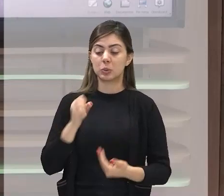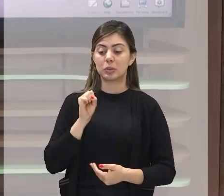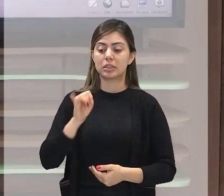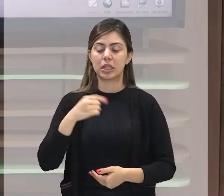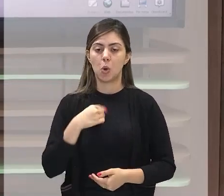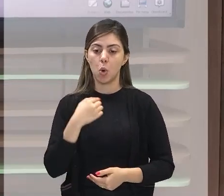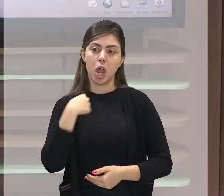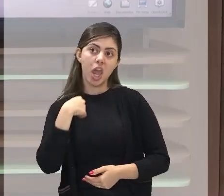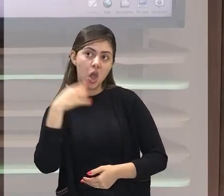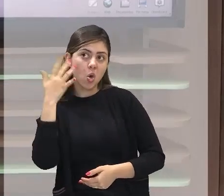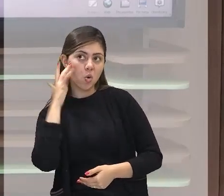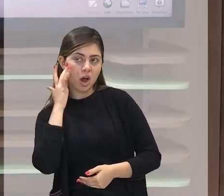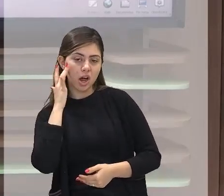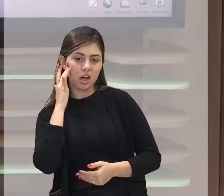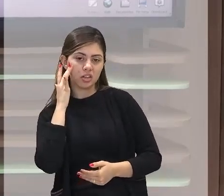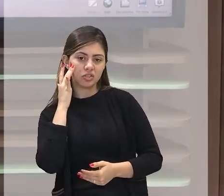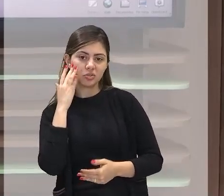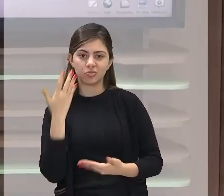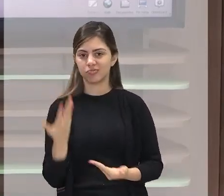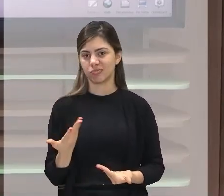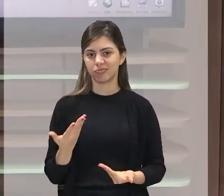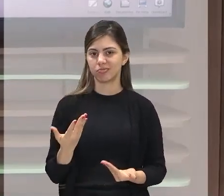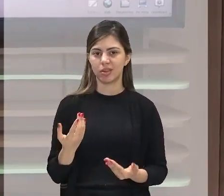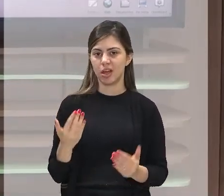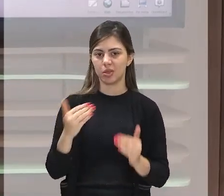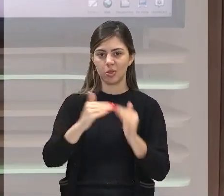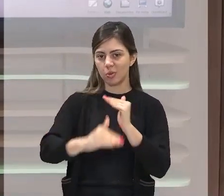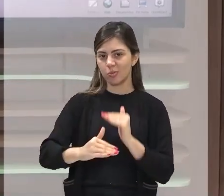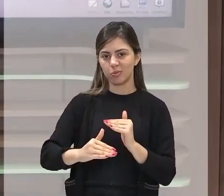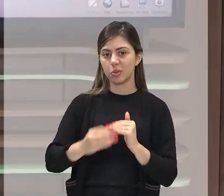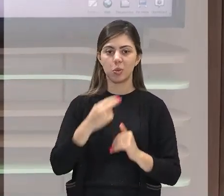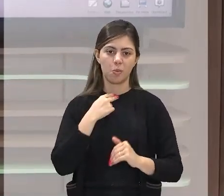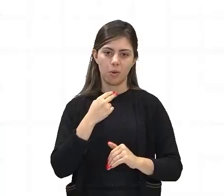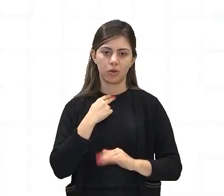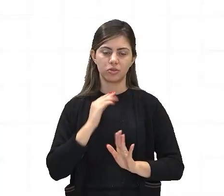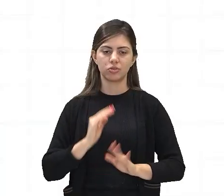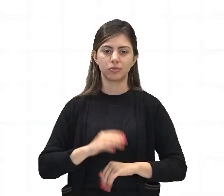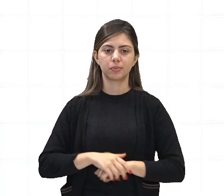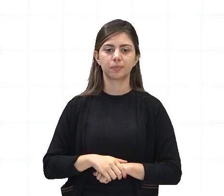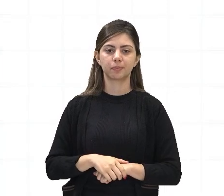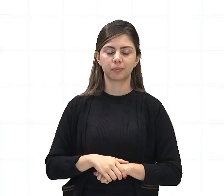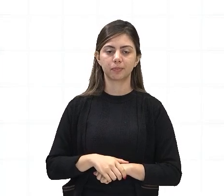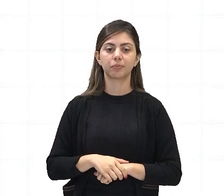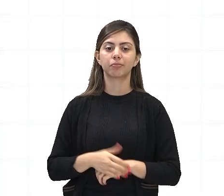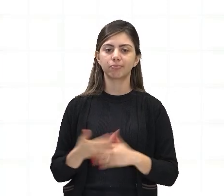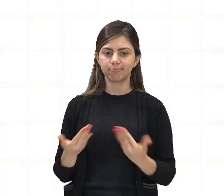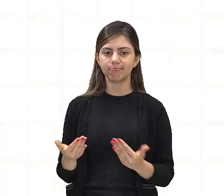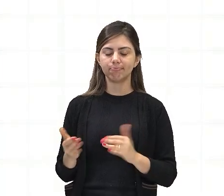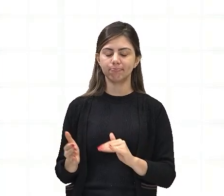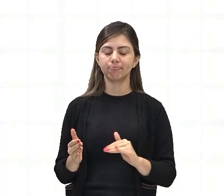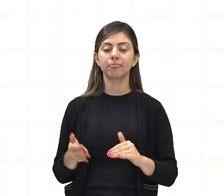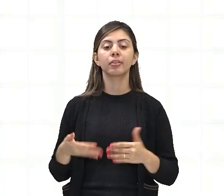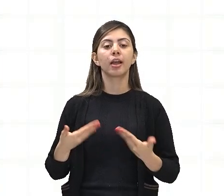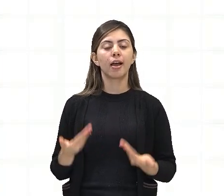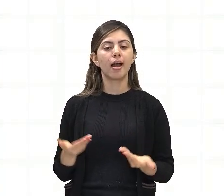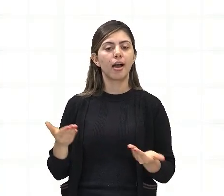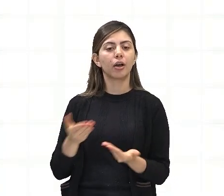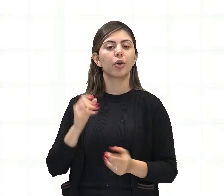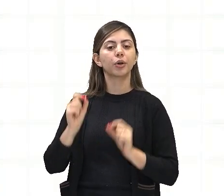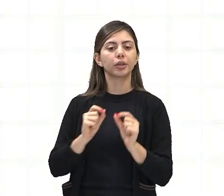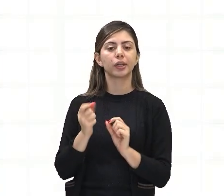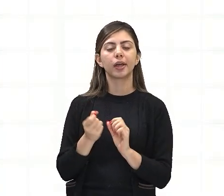acho, já não é mais impessoal, né? Muito bem. Seguindo, então, nós temos aqui